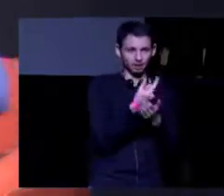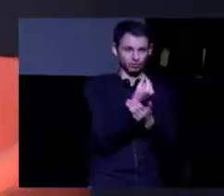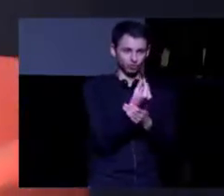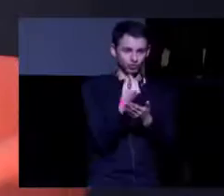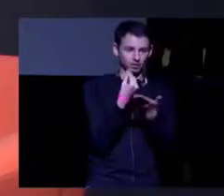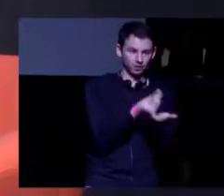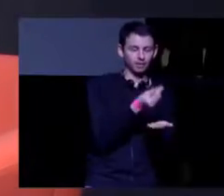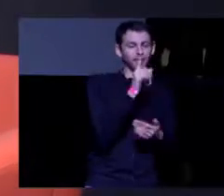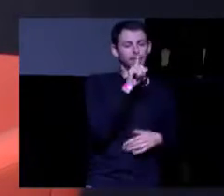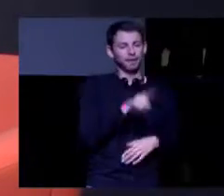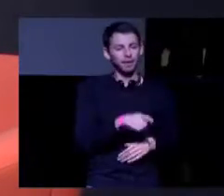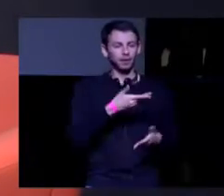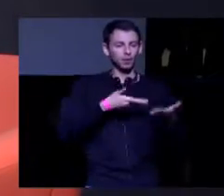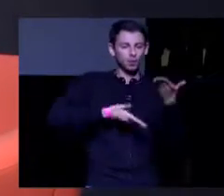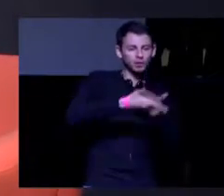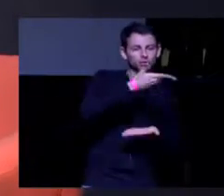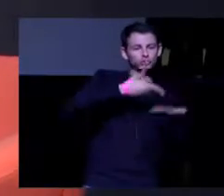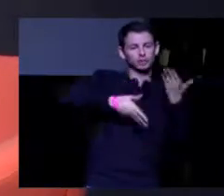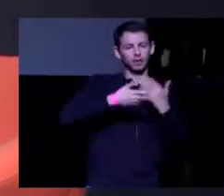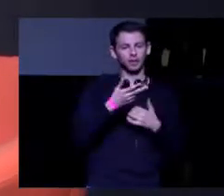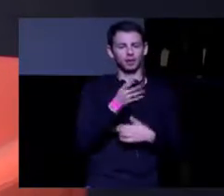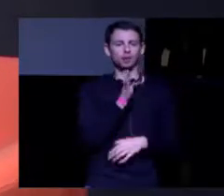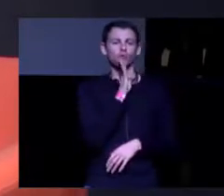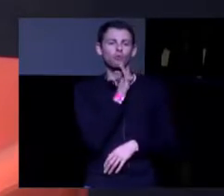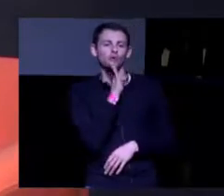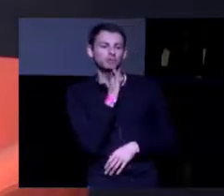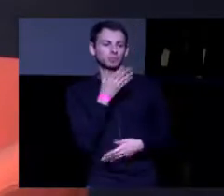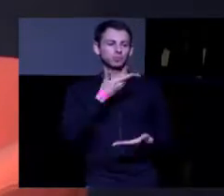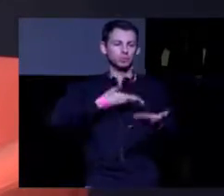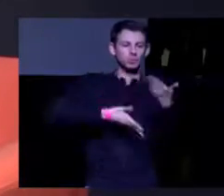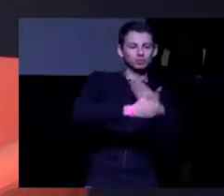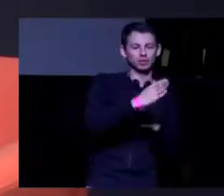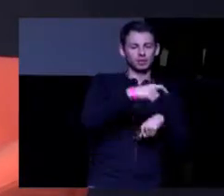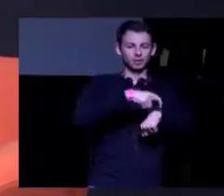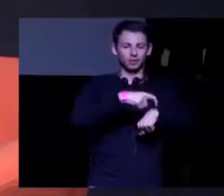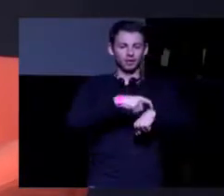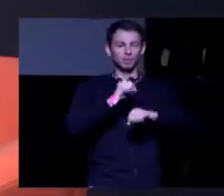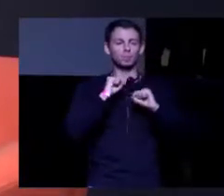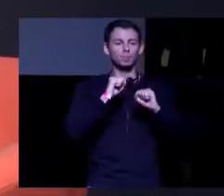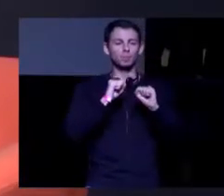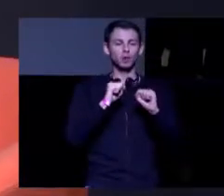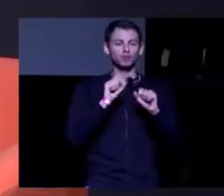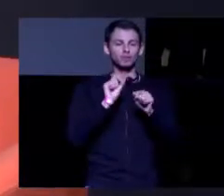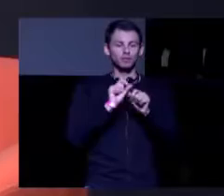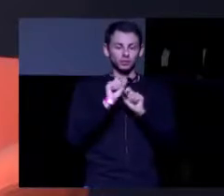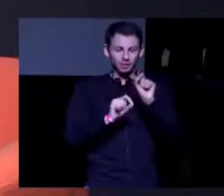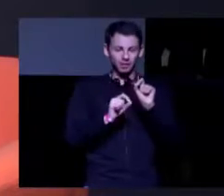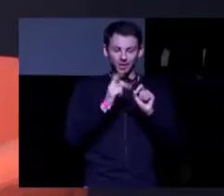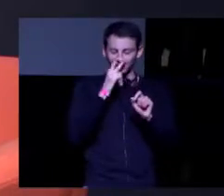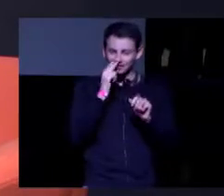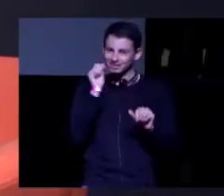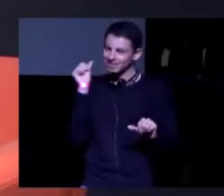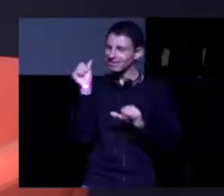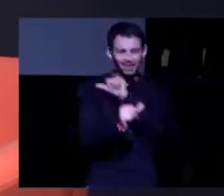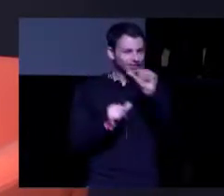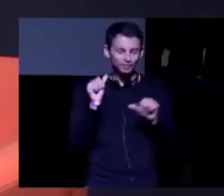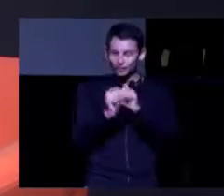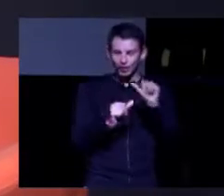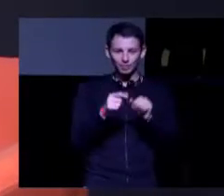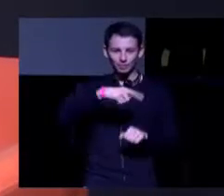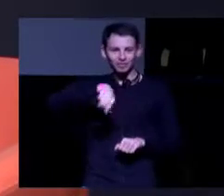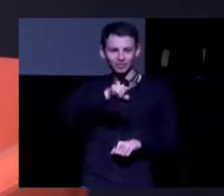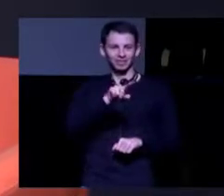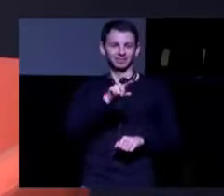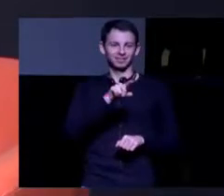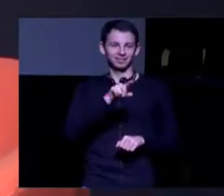conhecimento, seja compartilhando seu tempo, pode te transformar num fazedor de fato. Dizer que uma pessoa que apoiou mais 100